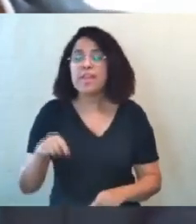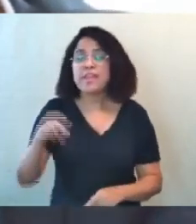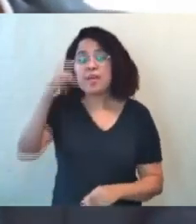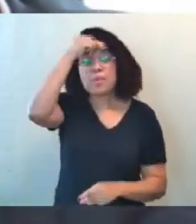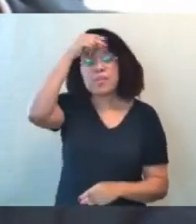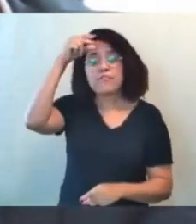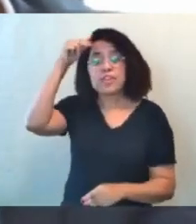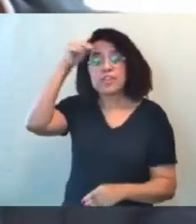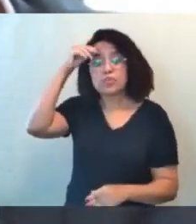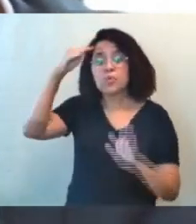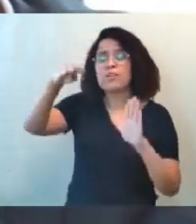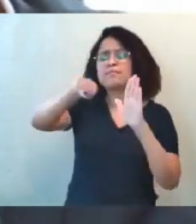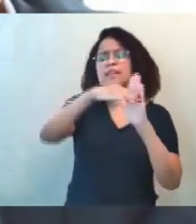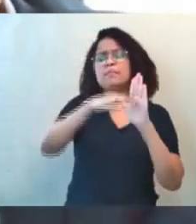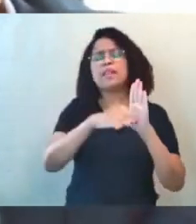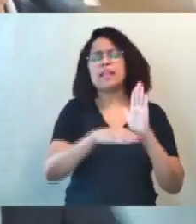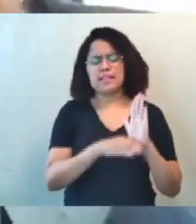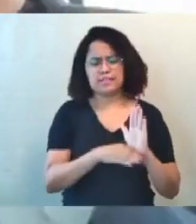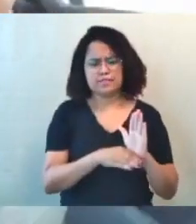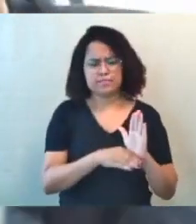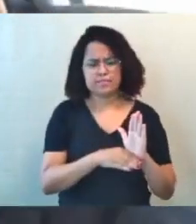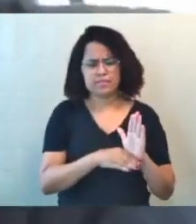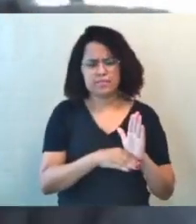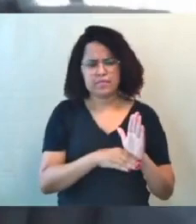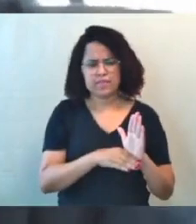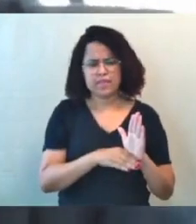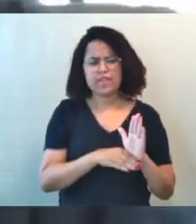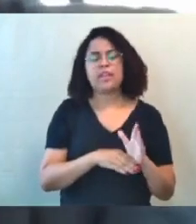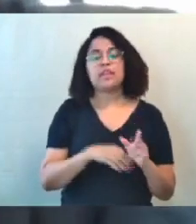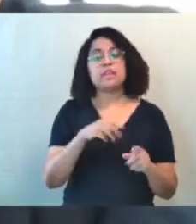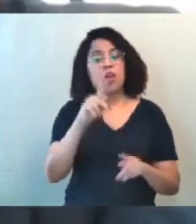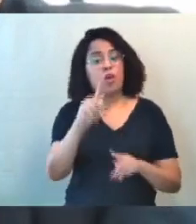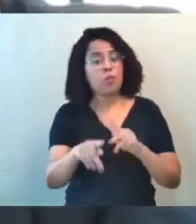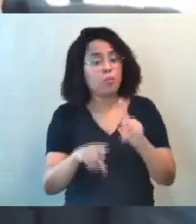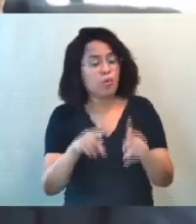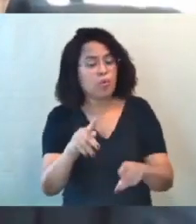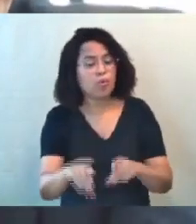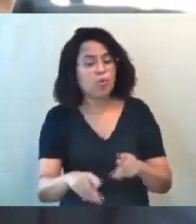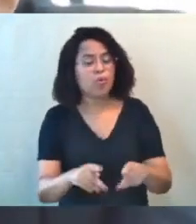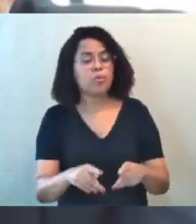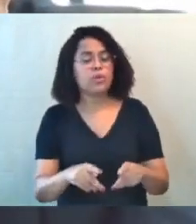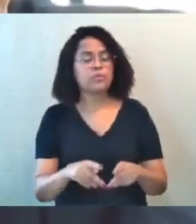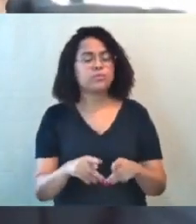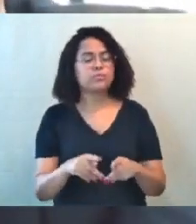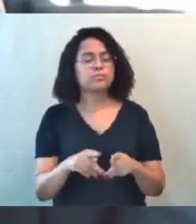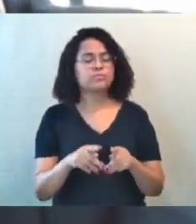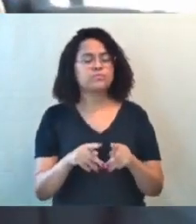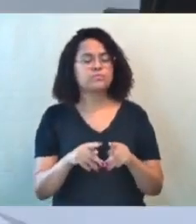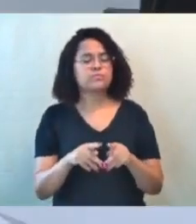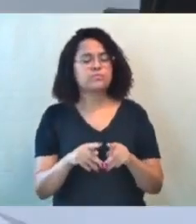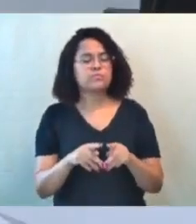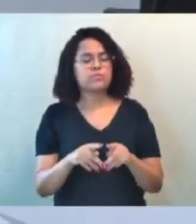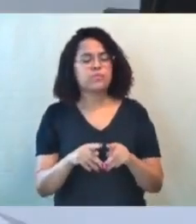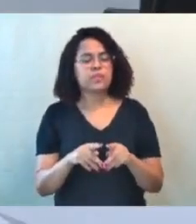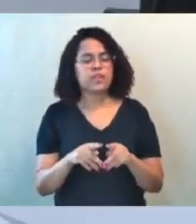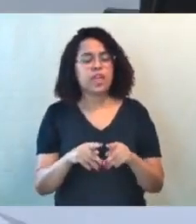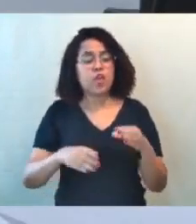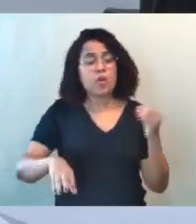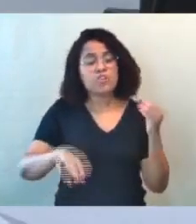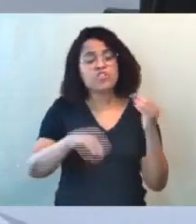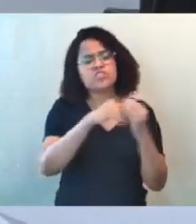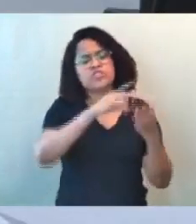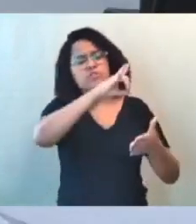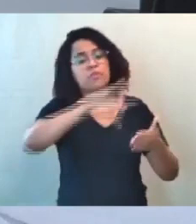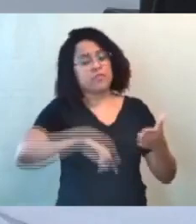a prefeitura determina, que é atualmente um público de... Não, André, foi um aditivo contratual. Vocês